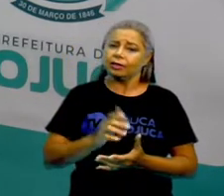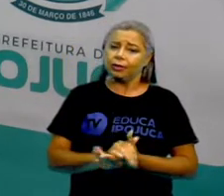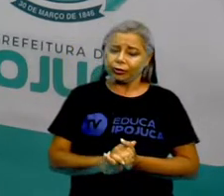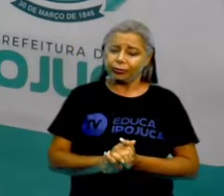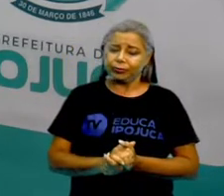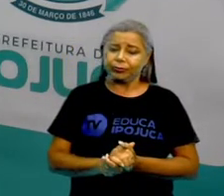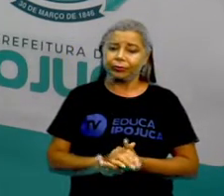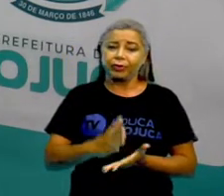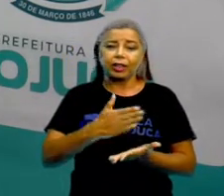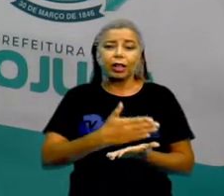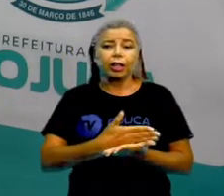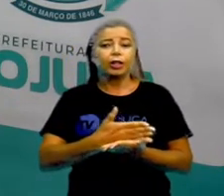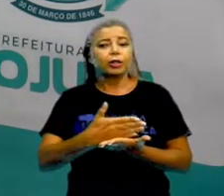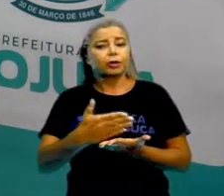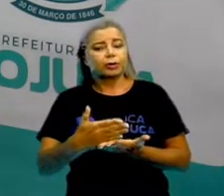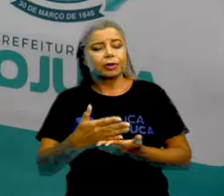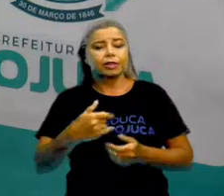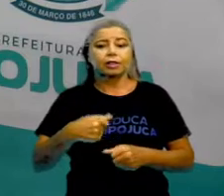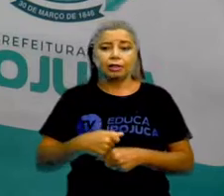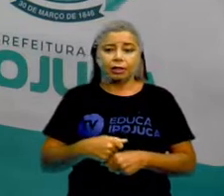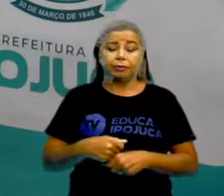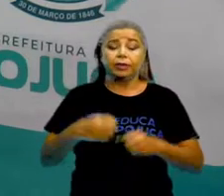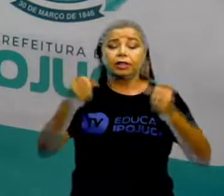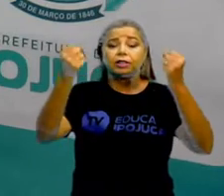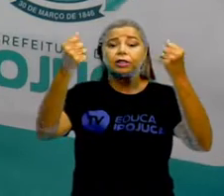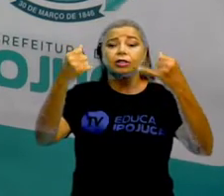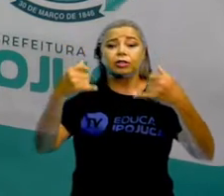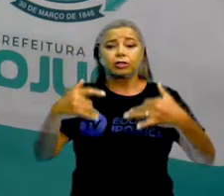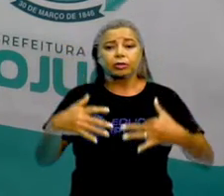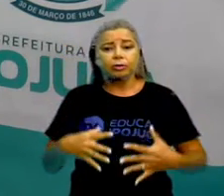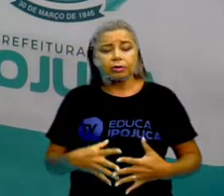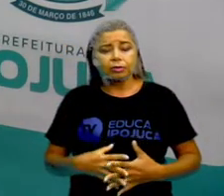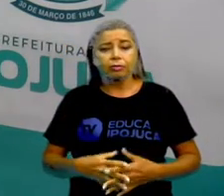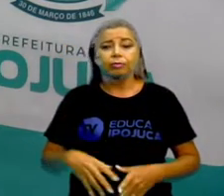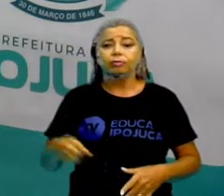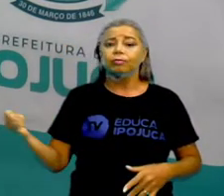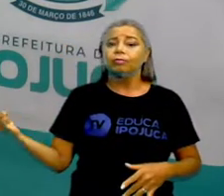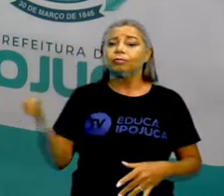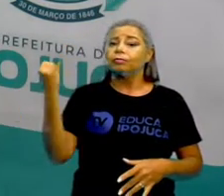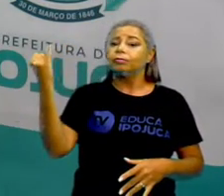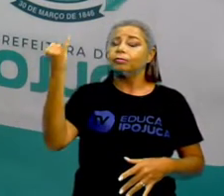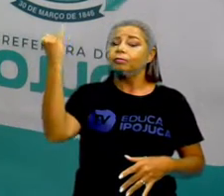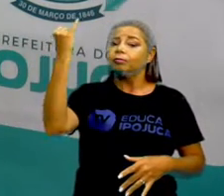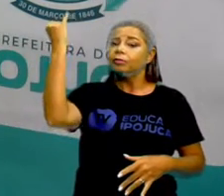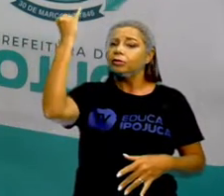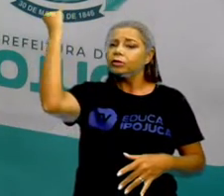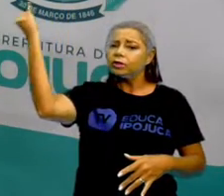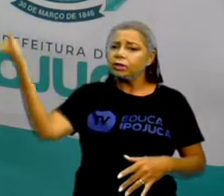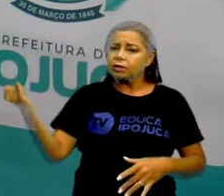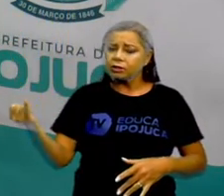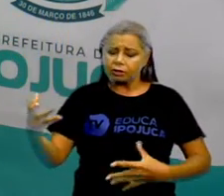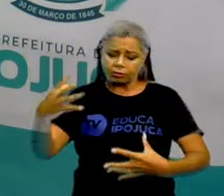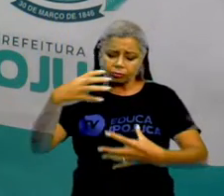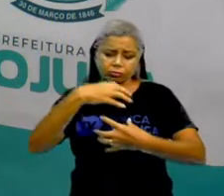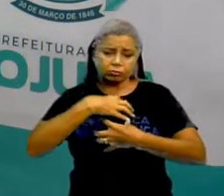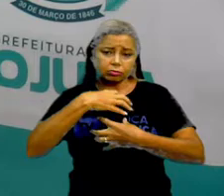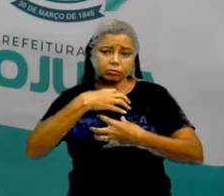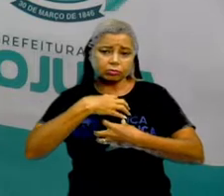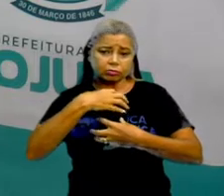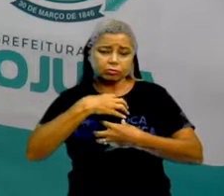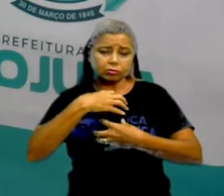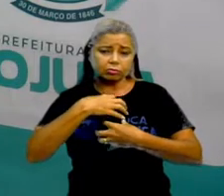com vocês sobre a importância de nós sabermos esse vocabulário de sentimentos. Por